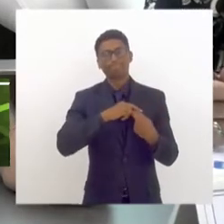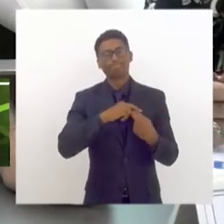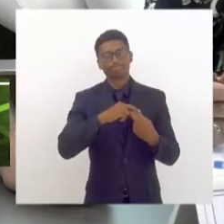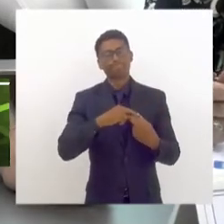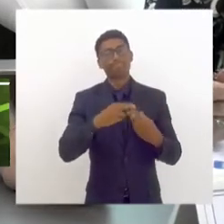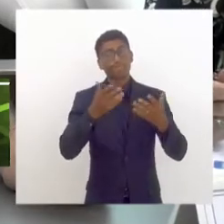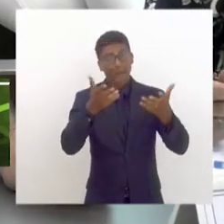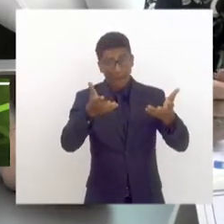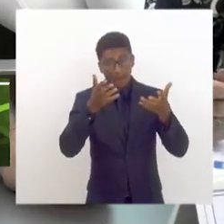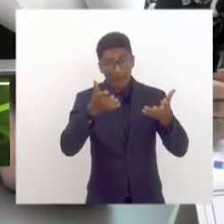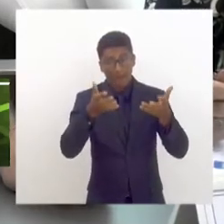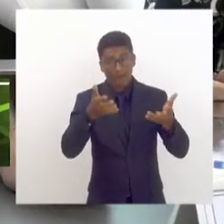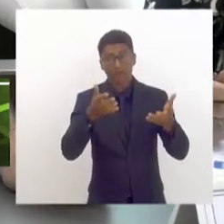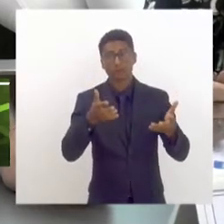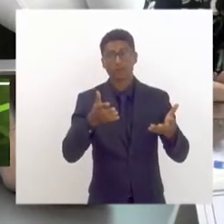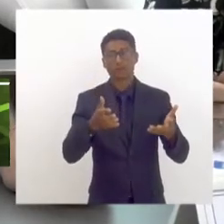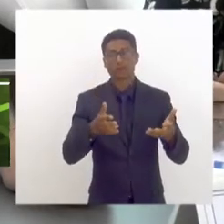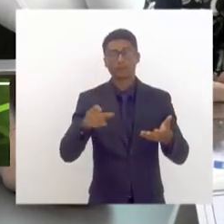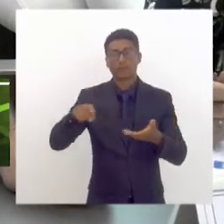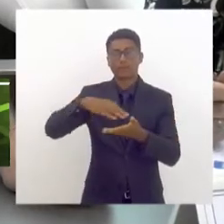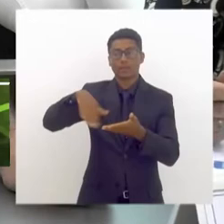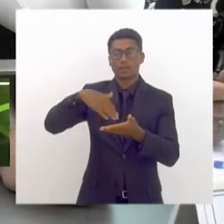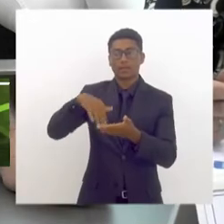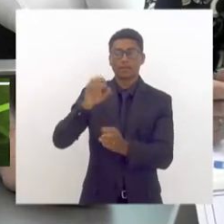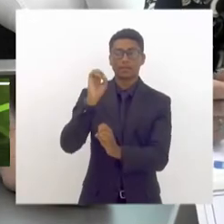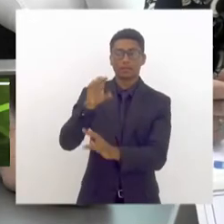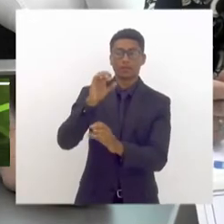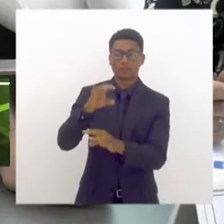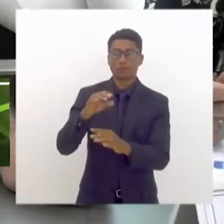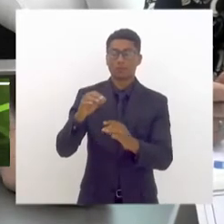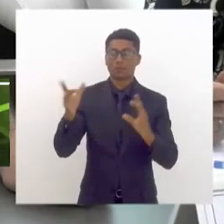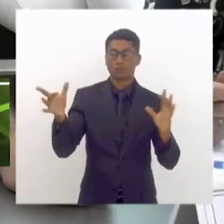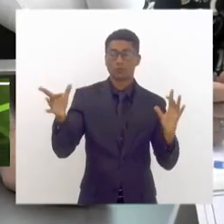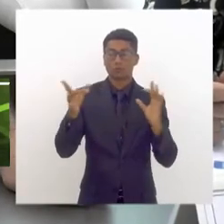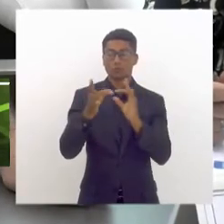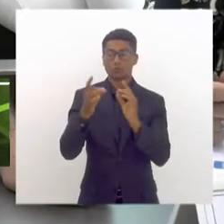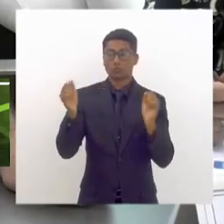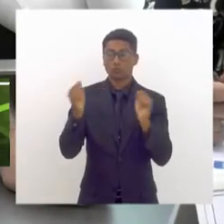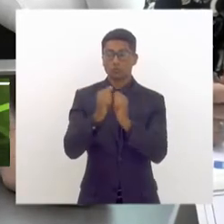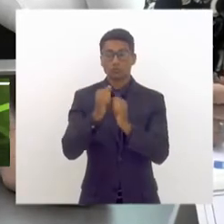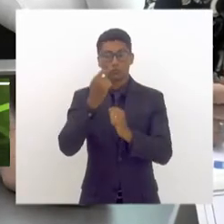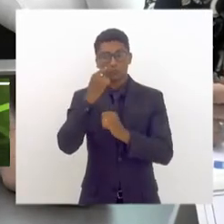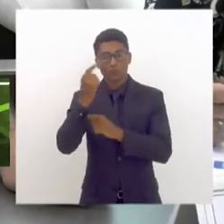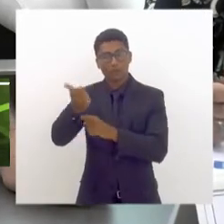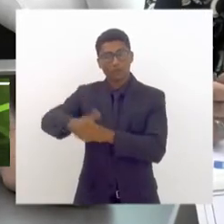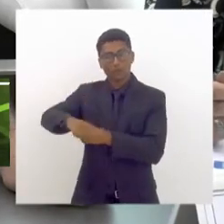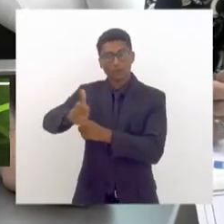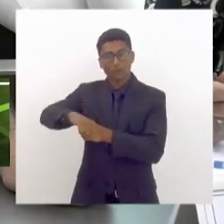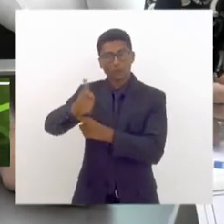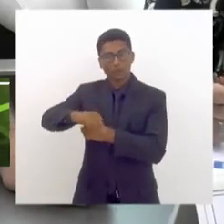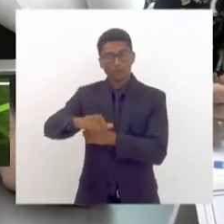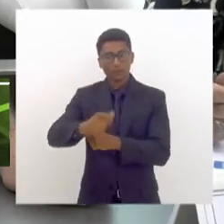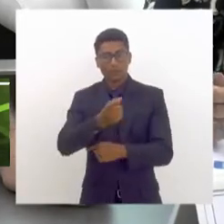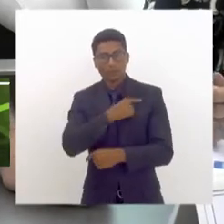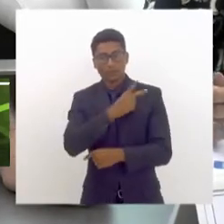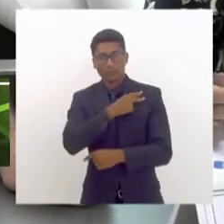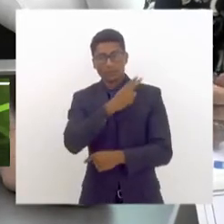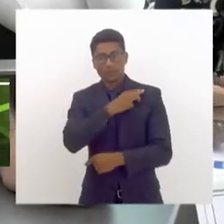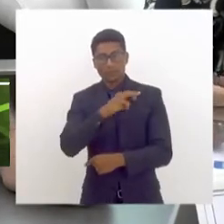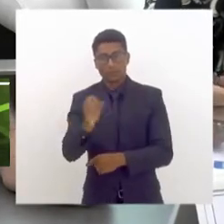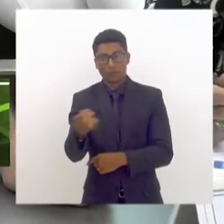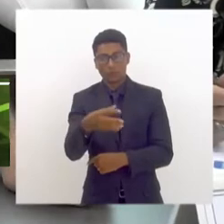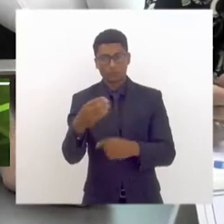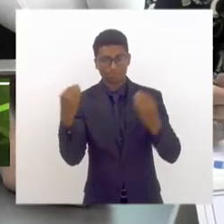oitiva junto à SEDUC, fazer junto à SEDUC um processo de avaliação da implantação. Só que a gente tem que considerar